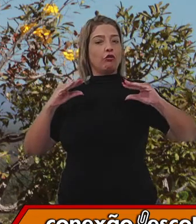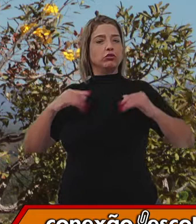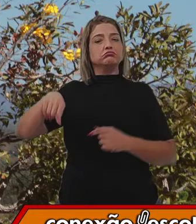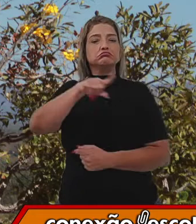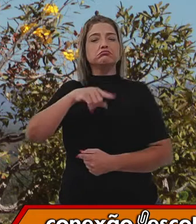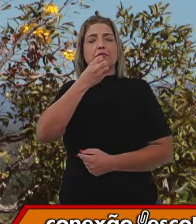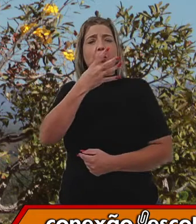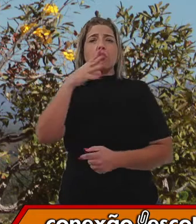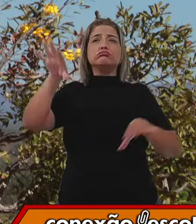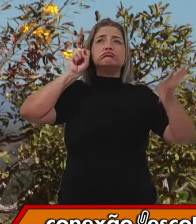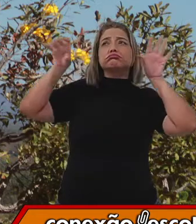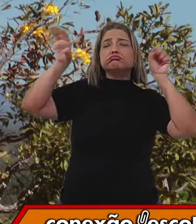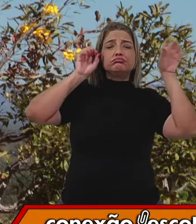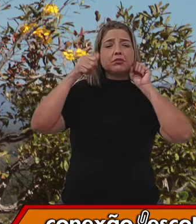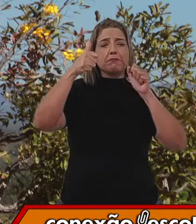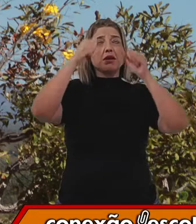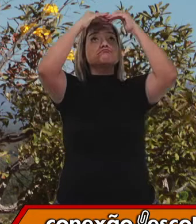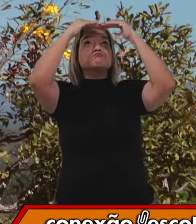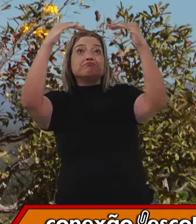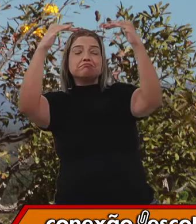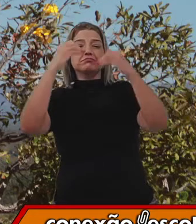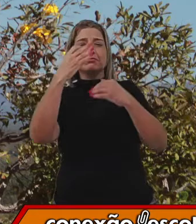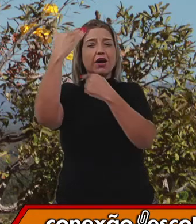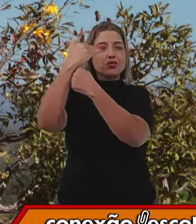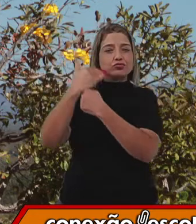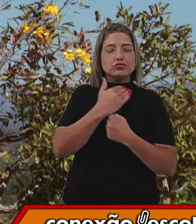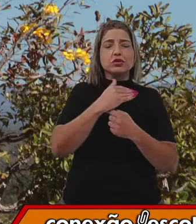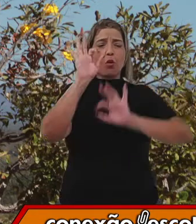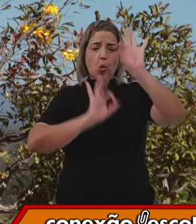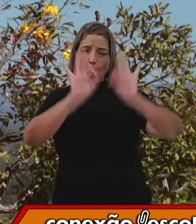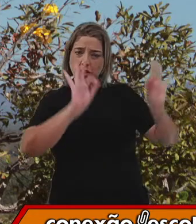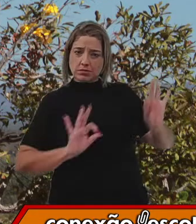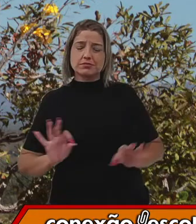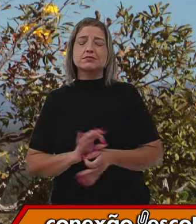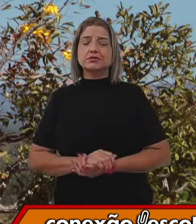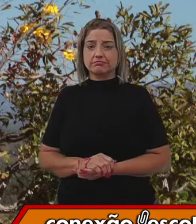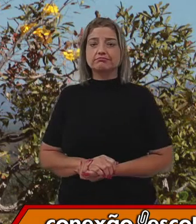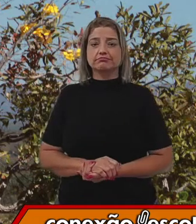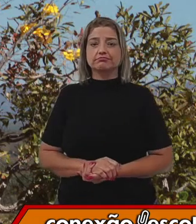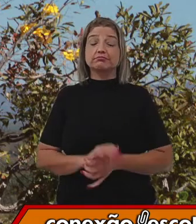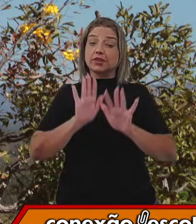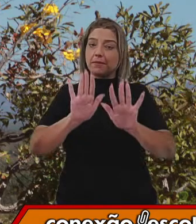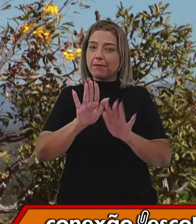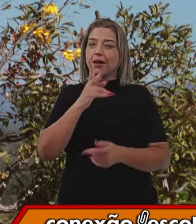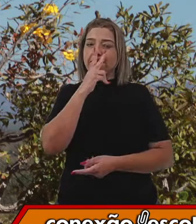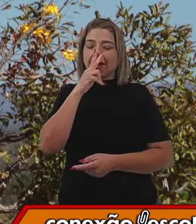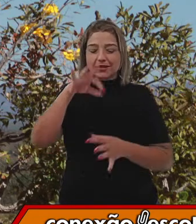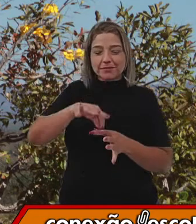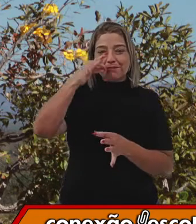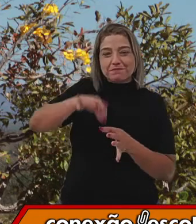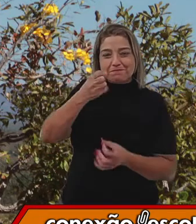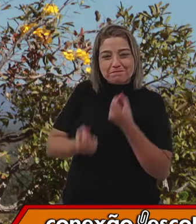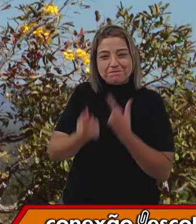boa acústica, cobertura, espaços suntuosos e organizados. Mas o sabor da pipoca,